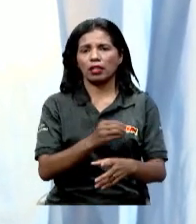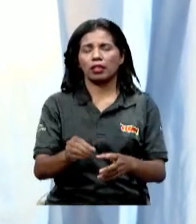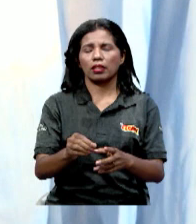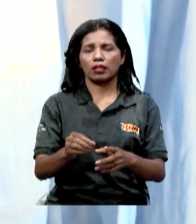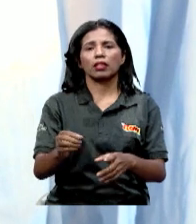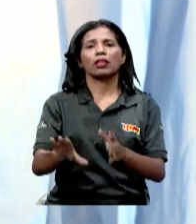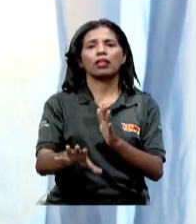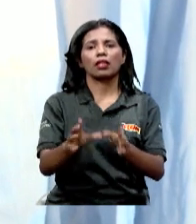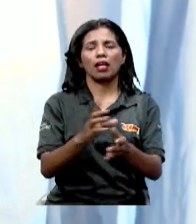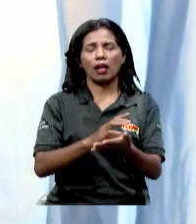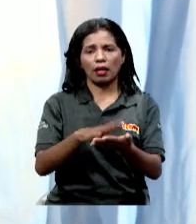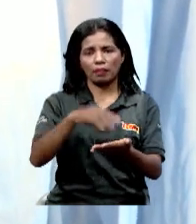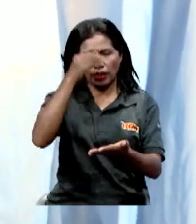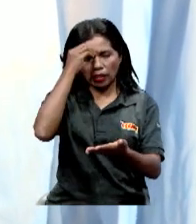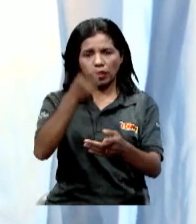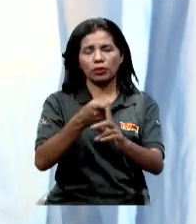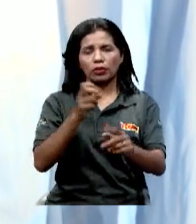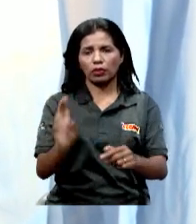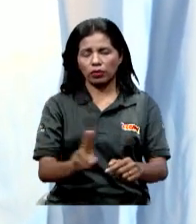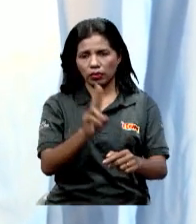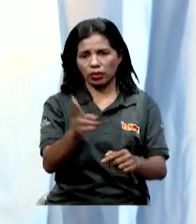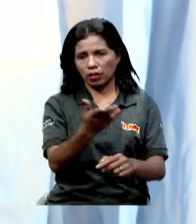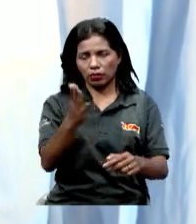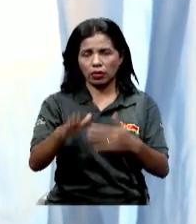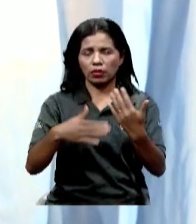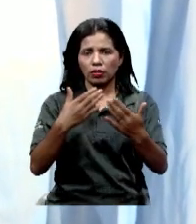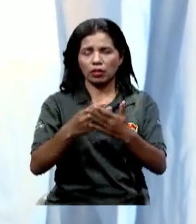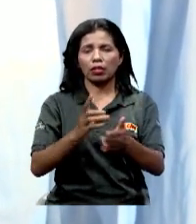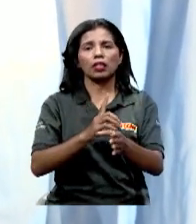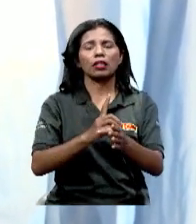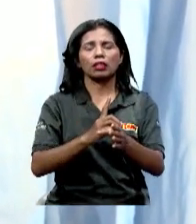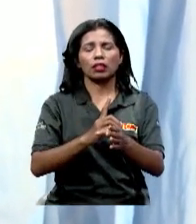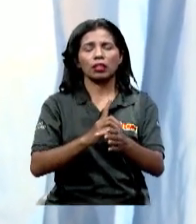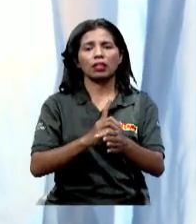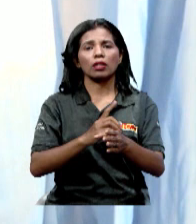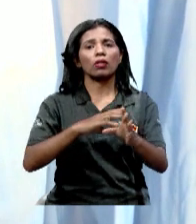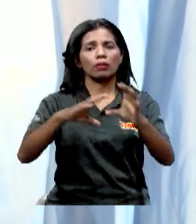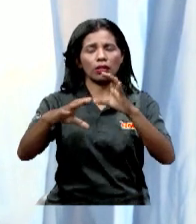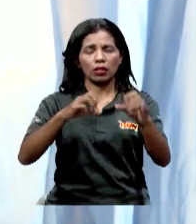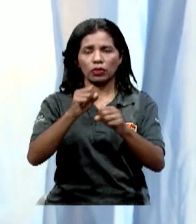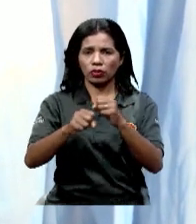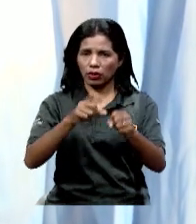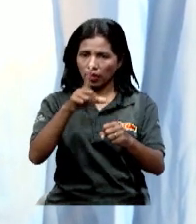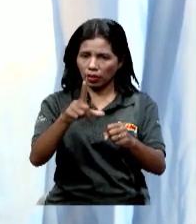ia universidade de Leon Salin Sira usi departamento de comunicação social e dane